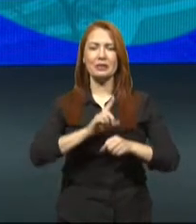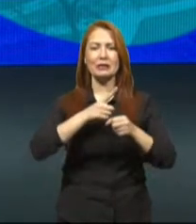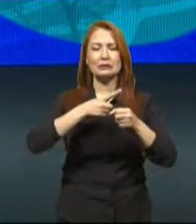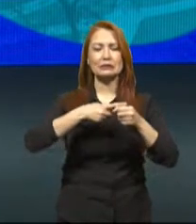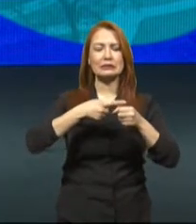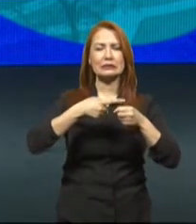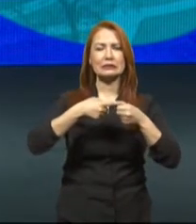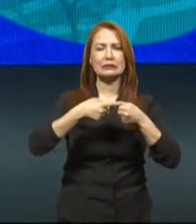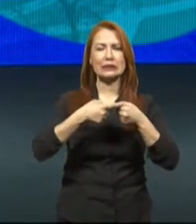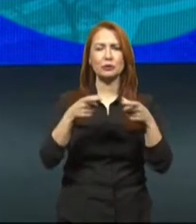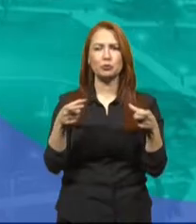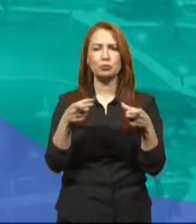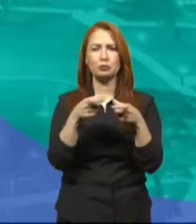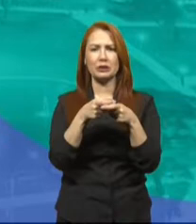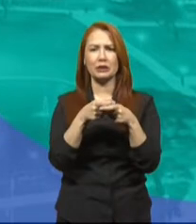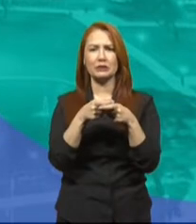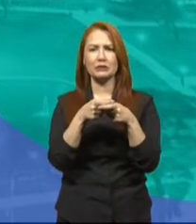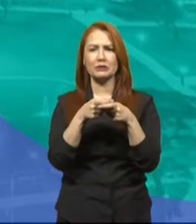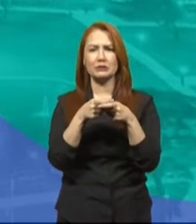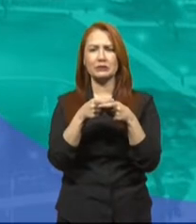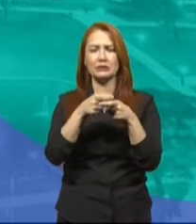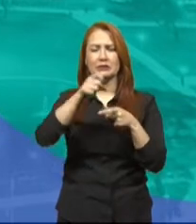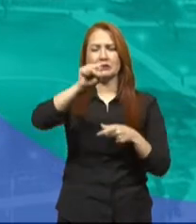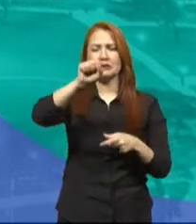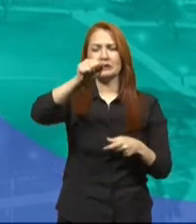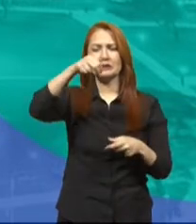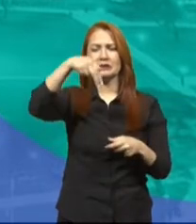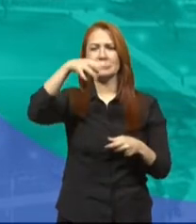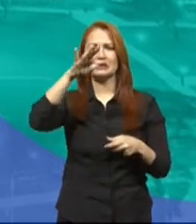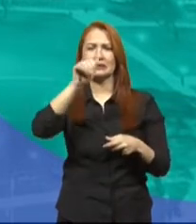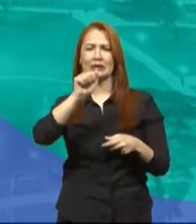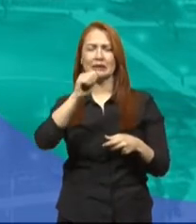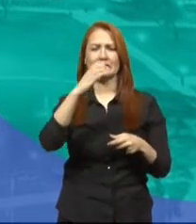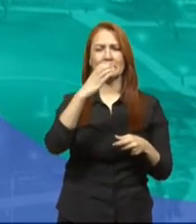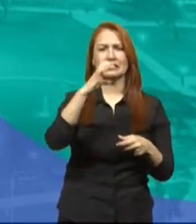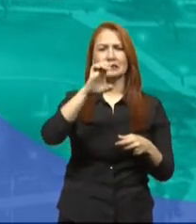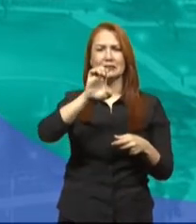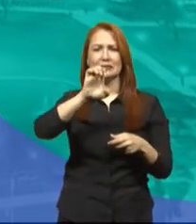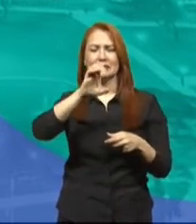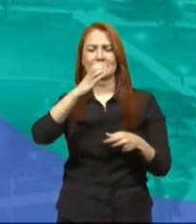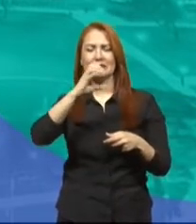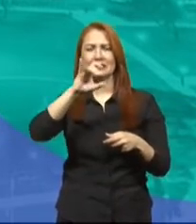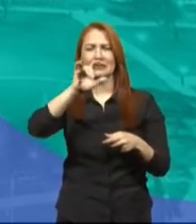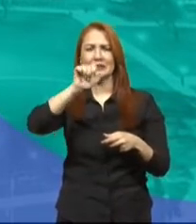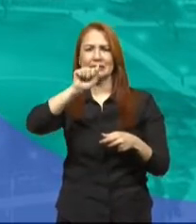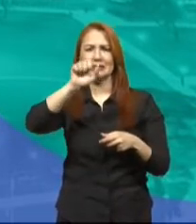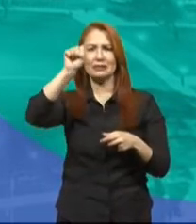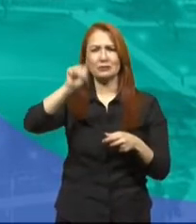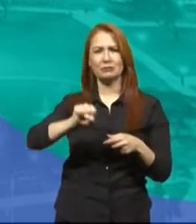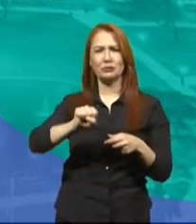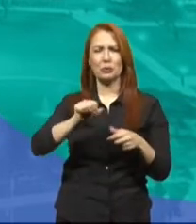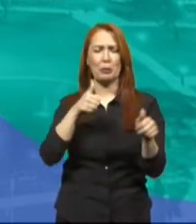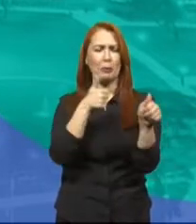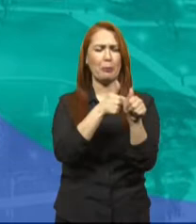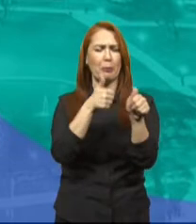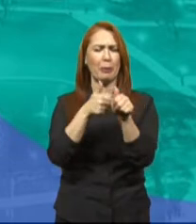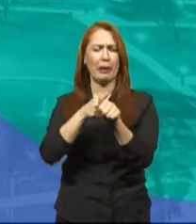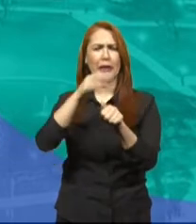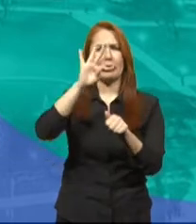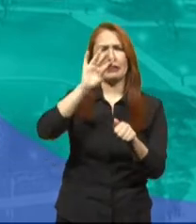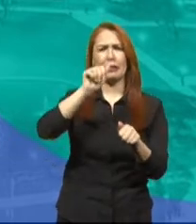pequeno, município de Santa Cecília do Sul, próximo a Tapejara, Passo